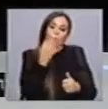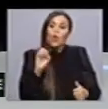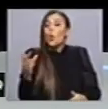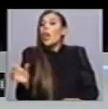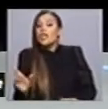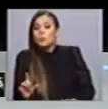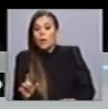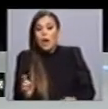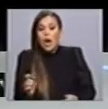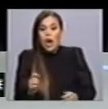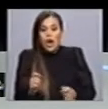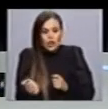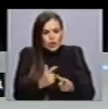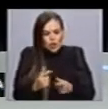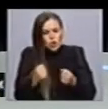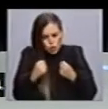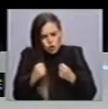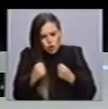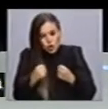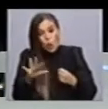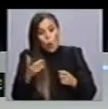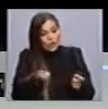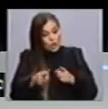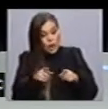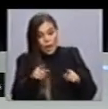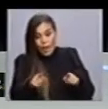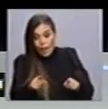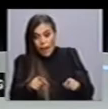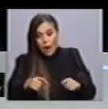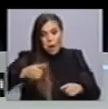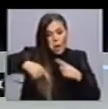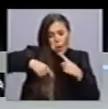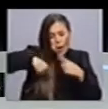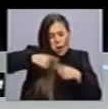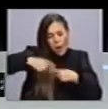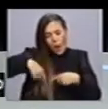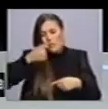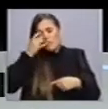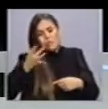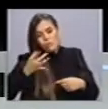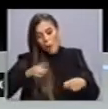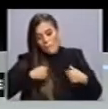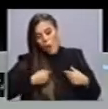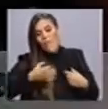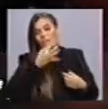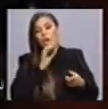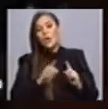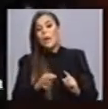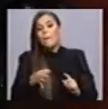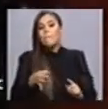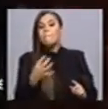estrelas muito densas. Quando essas estrelas rodam muito rapidamente sobre si própria, estamos a falar então de um